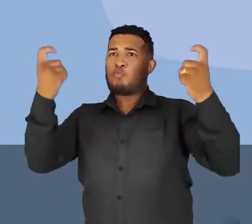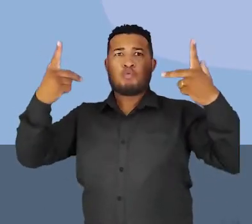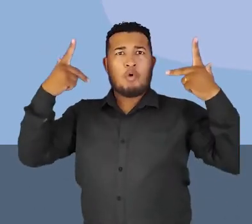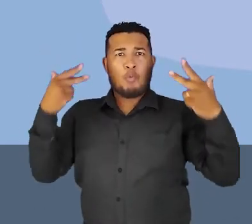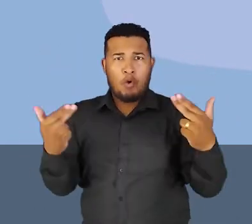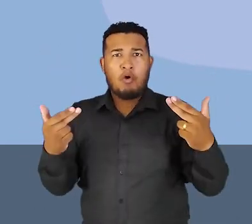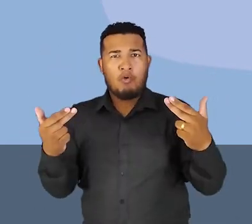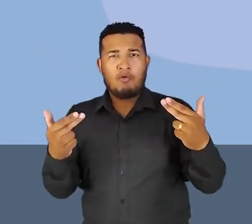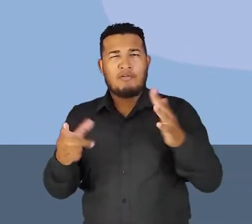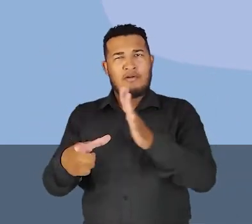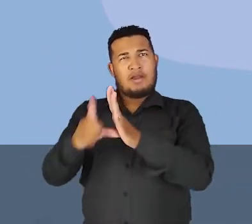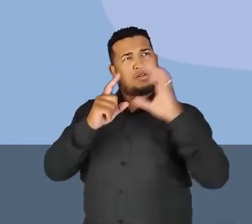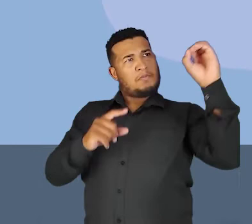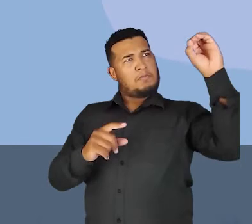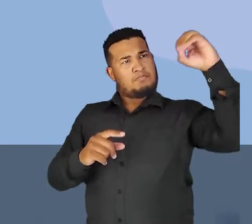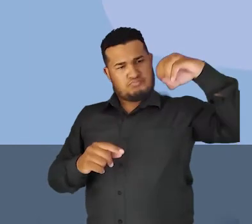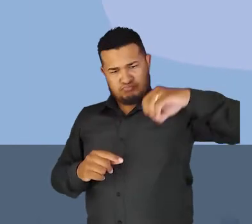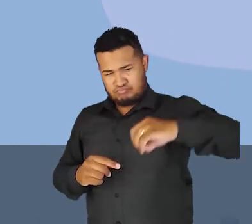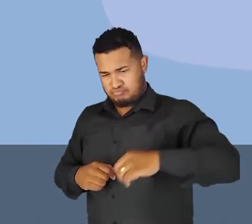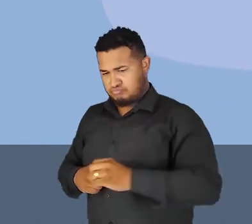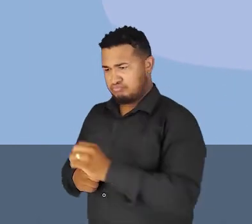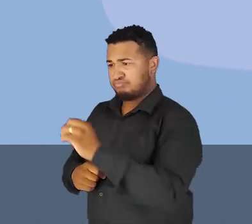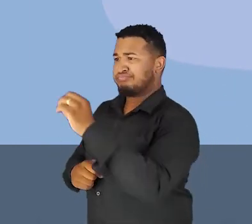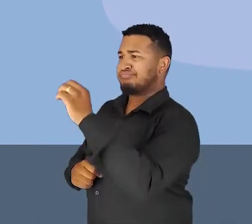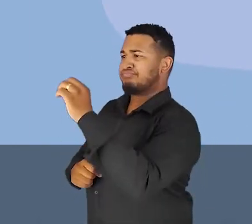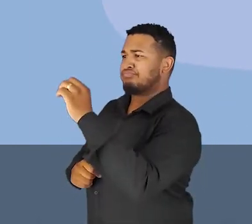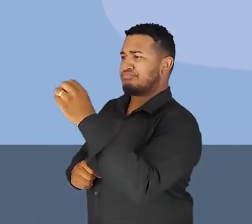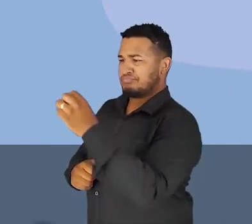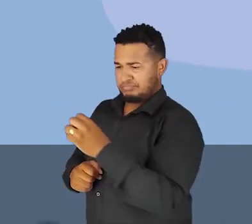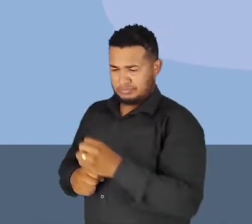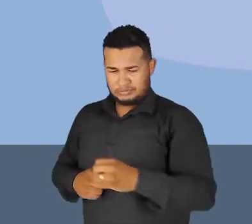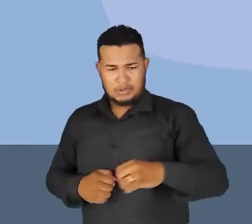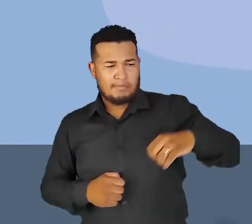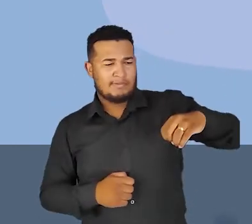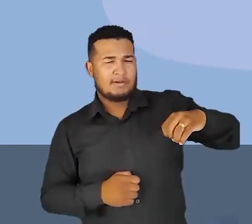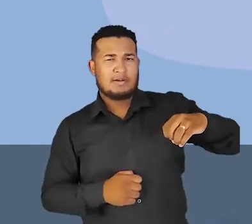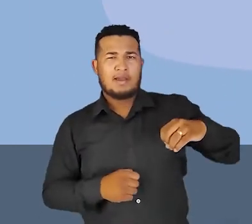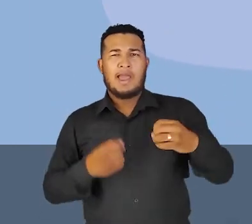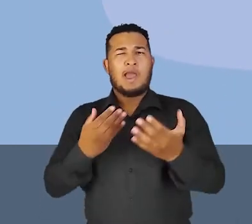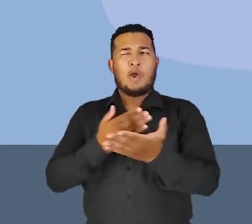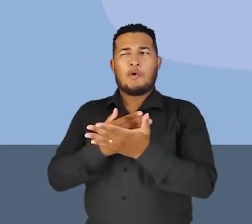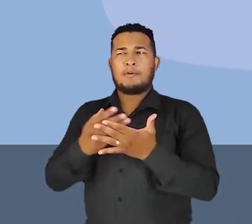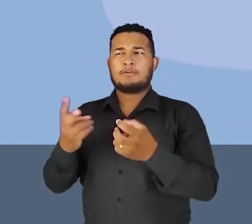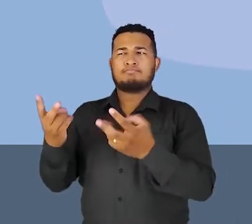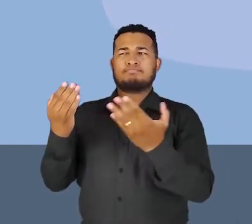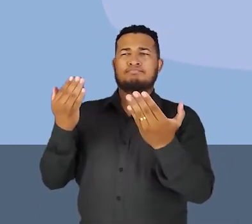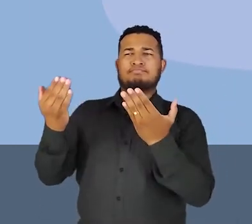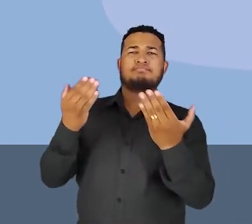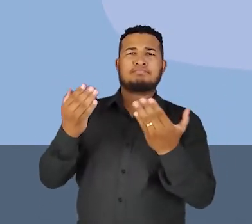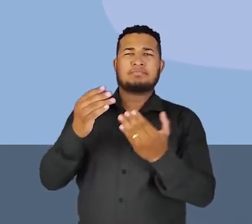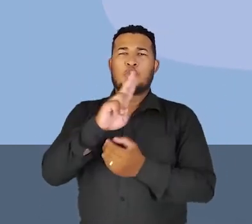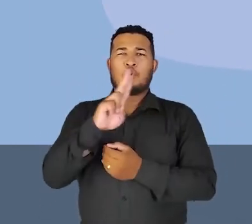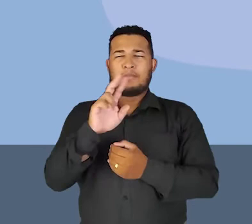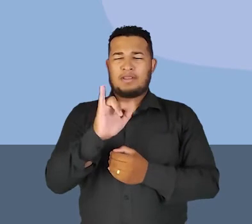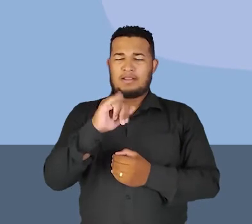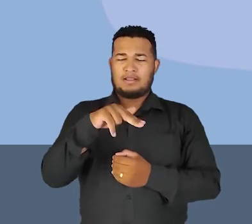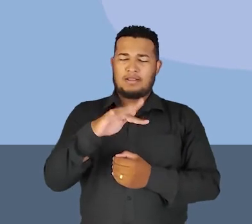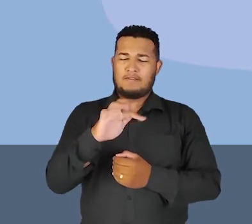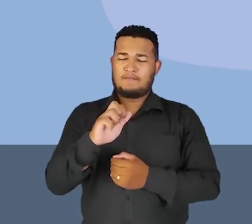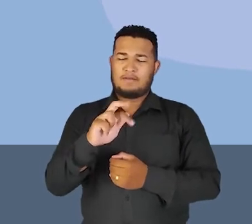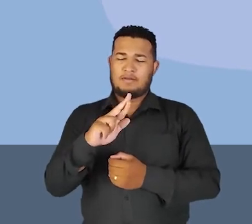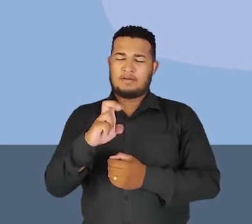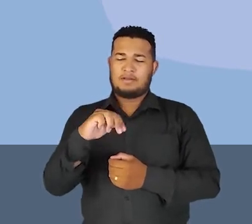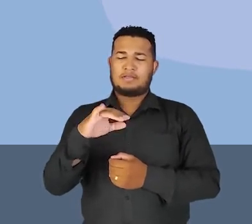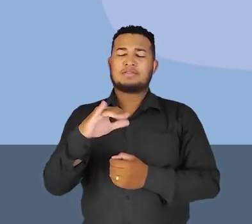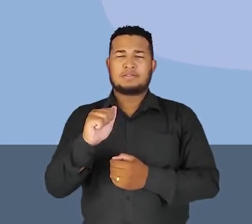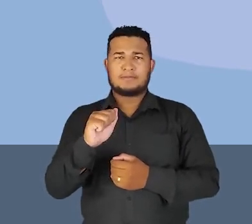altura de qual ela havia sido solta. Então ele começou a fazer inferências sobre a região por